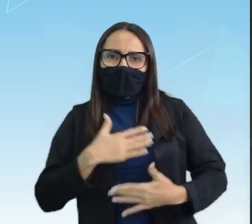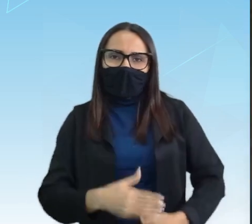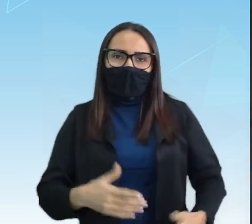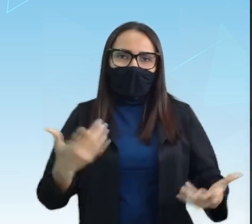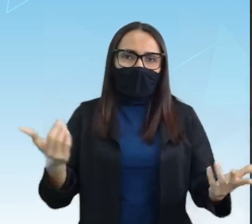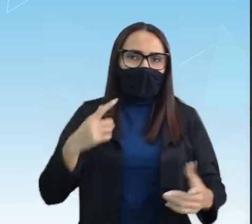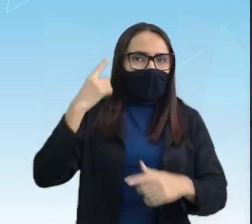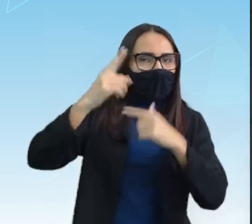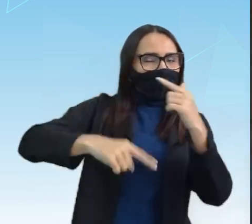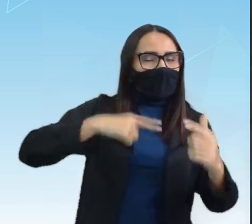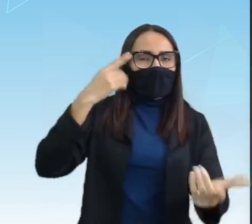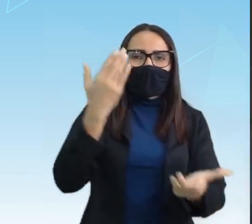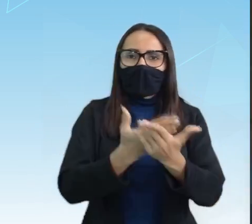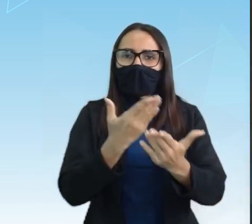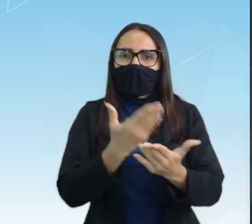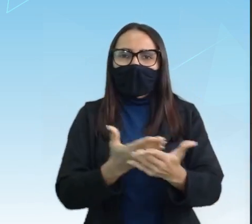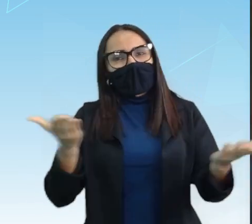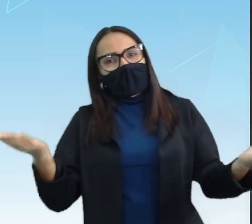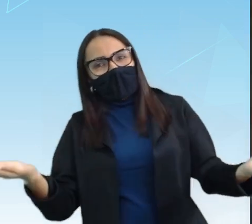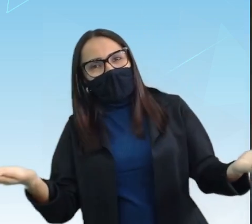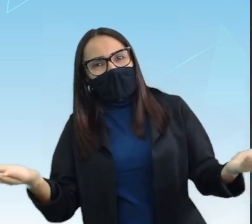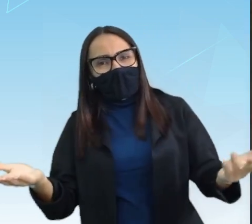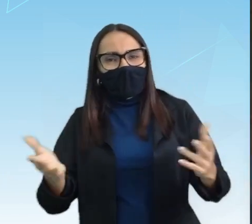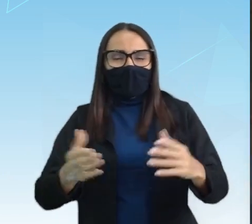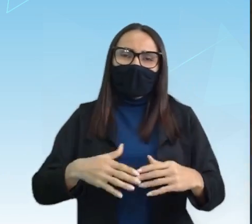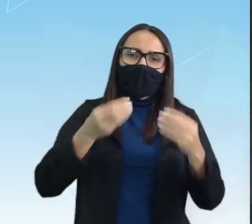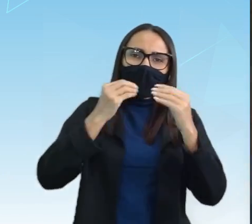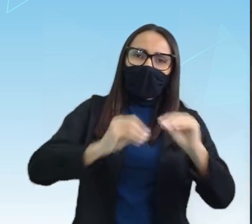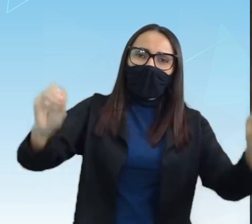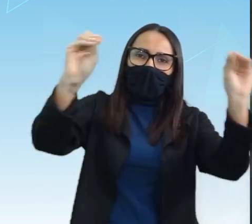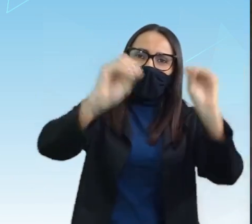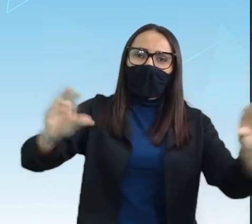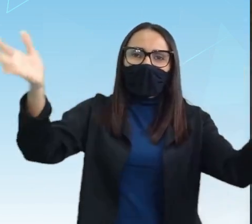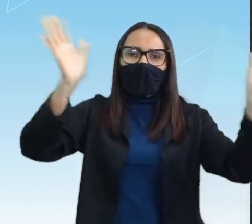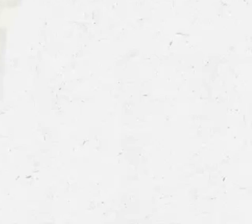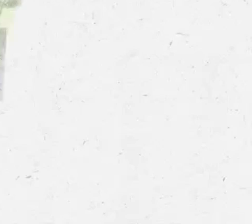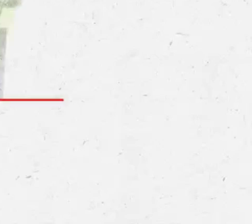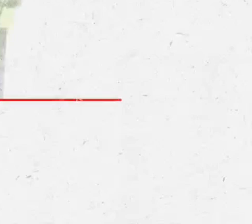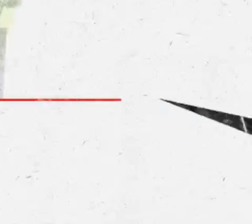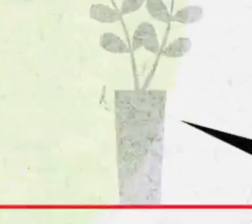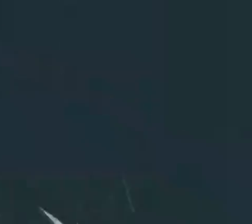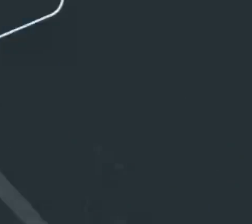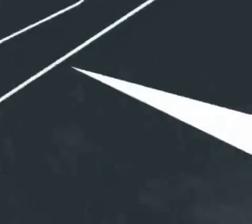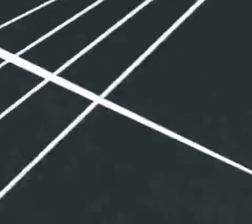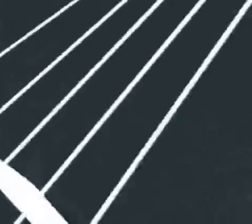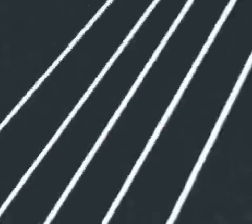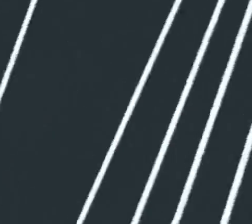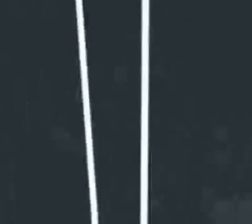espero vocês na nossa próxima aula, tá, meus amores? Beijos. Tchau.